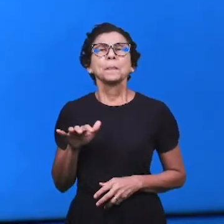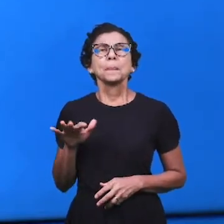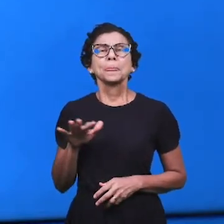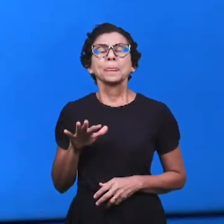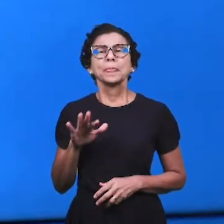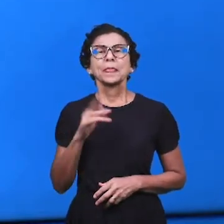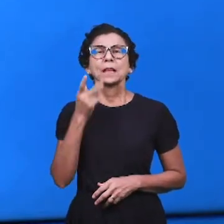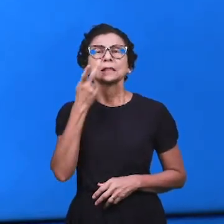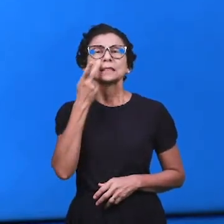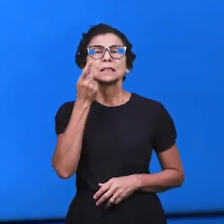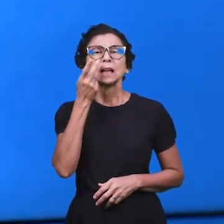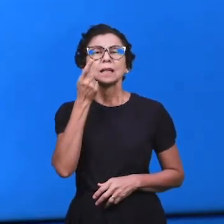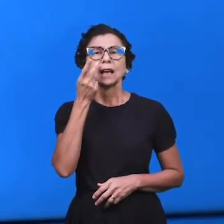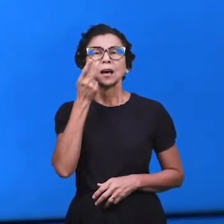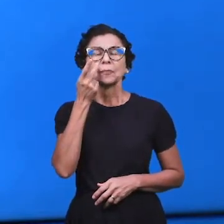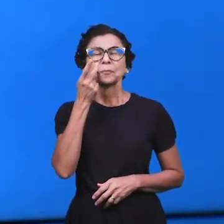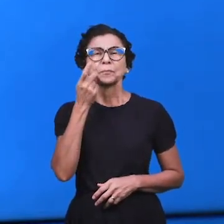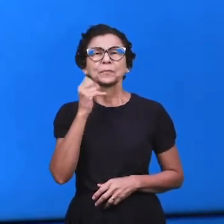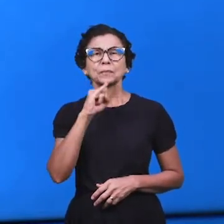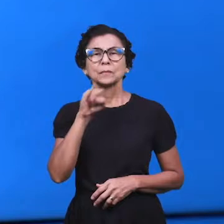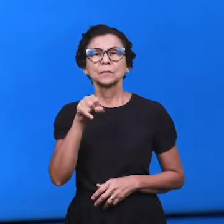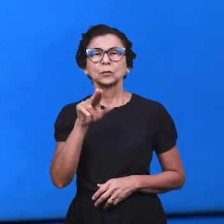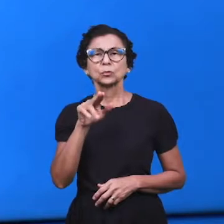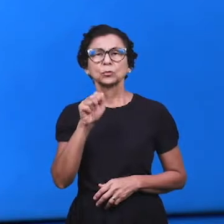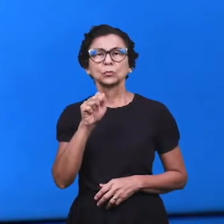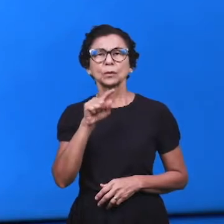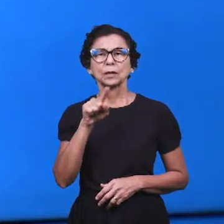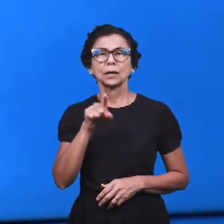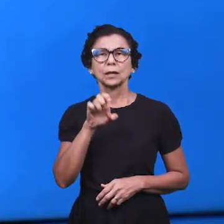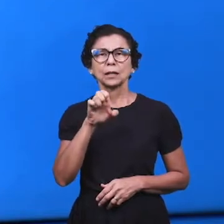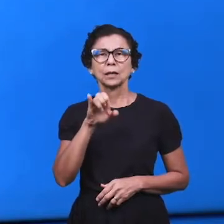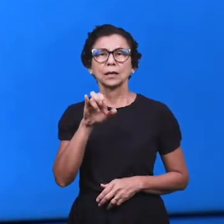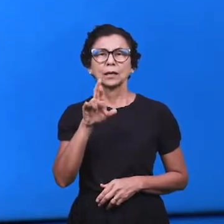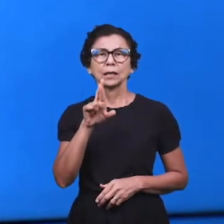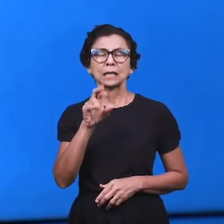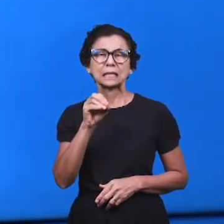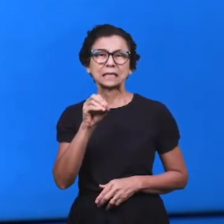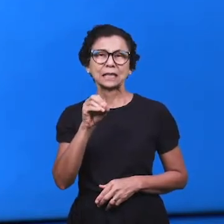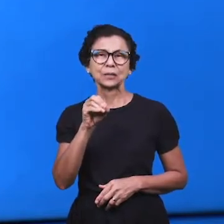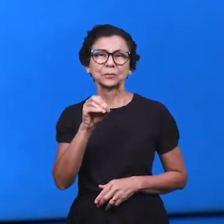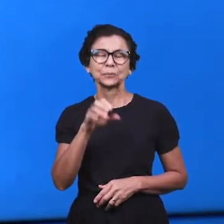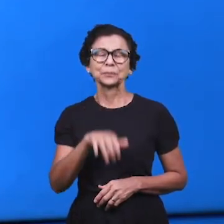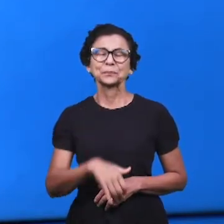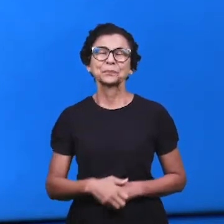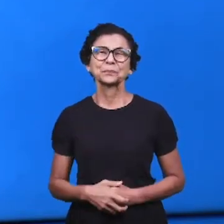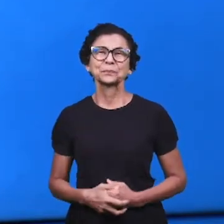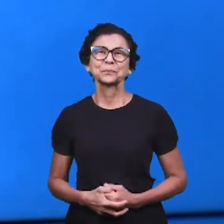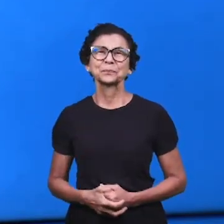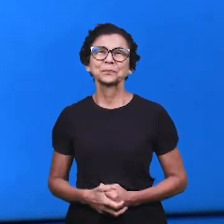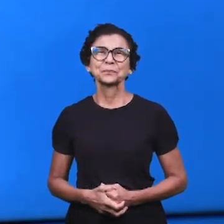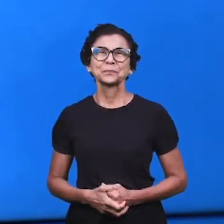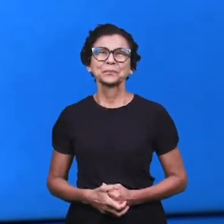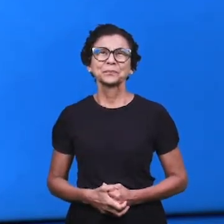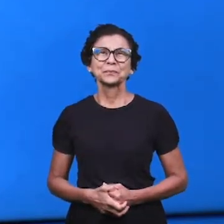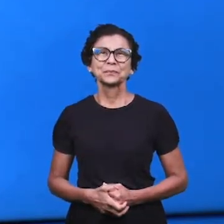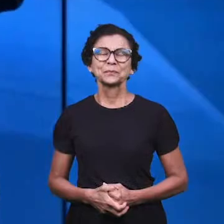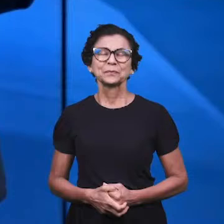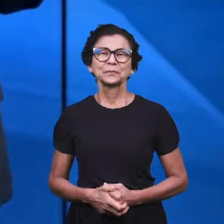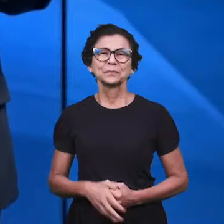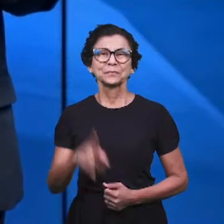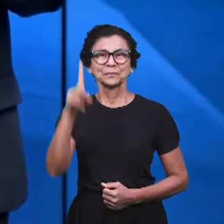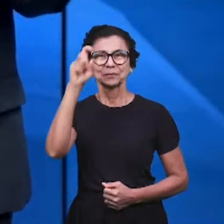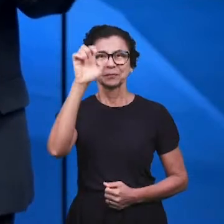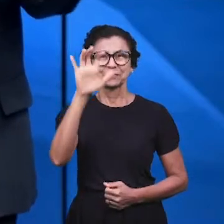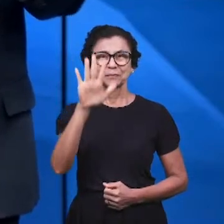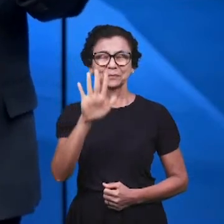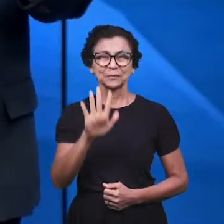no Ceará, né? Juazeiro do Norte, no Ceará. Queremos corrigir aqui a nossa colocação. Deus abençoe então, irmã Lânia.